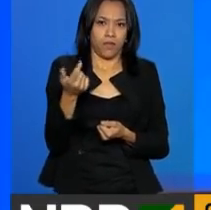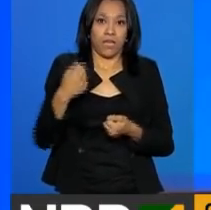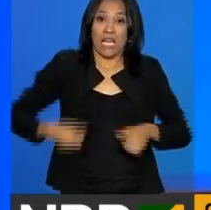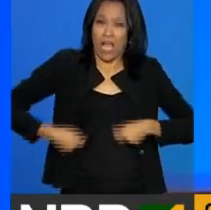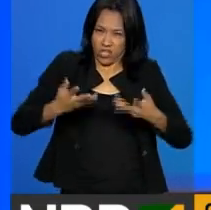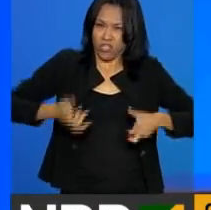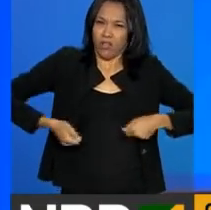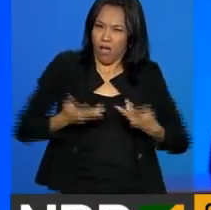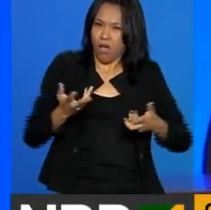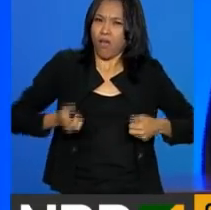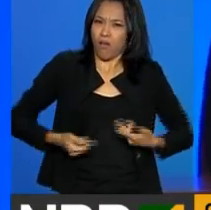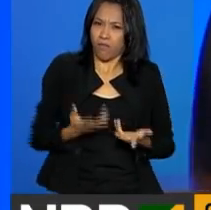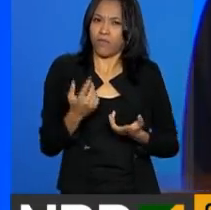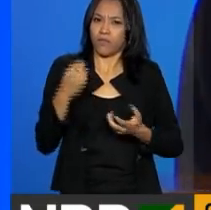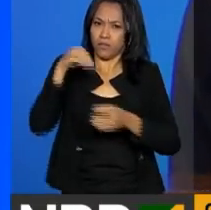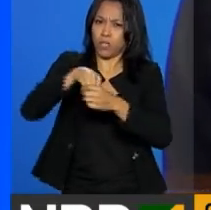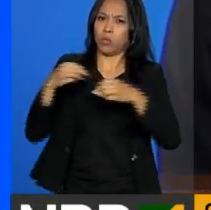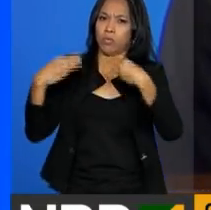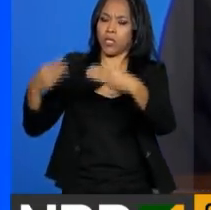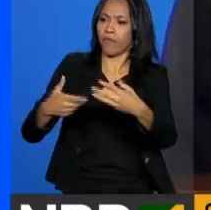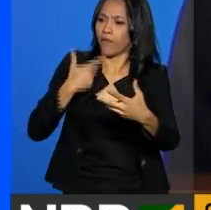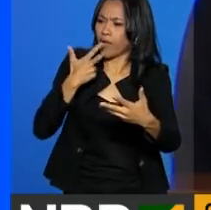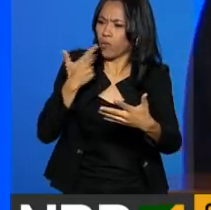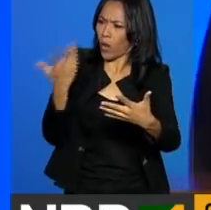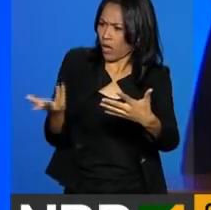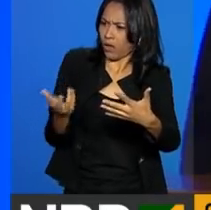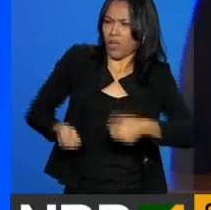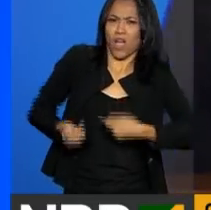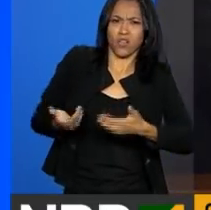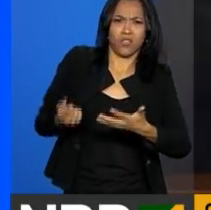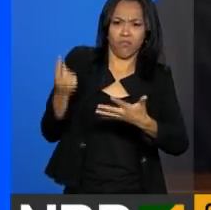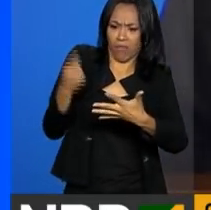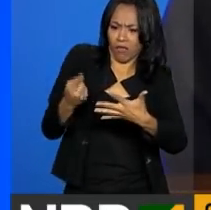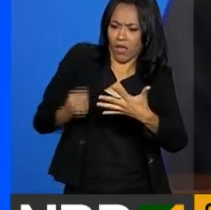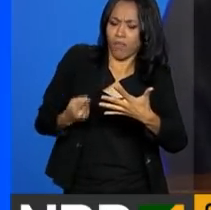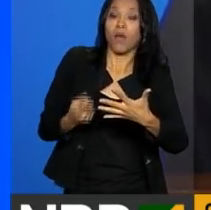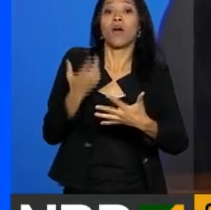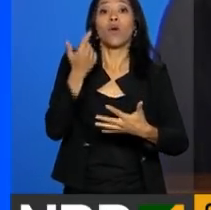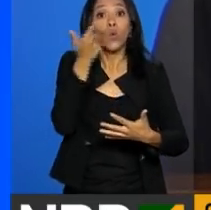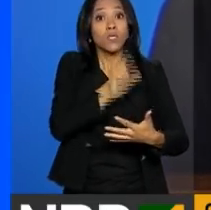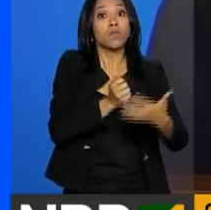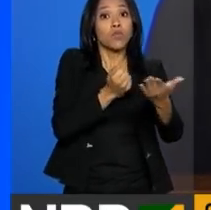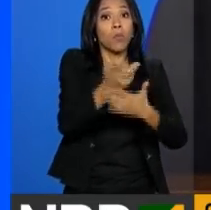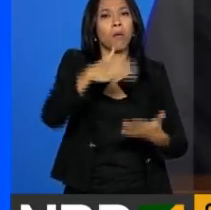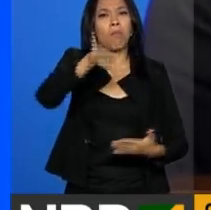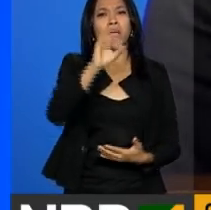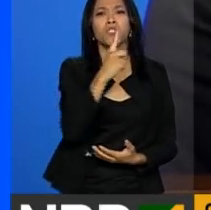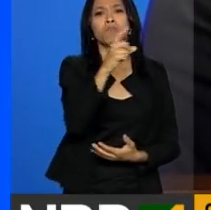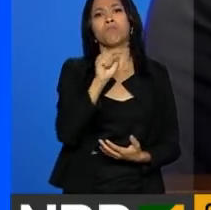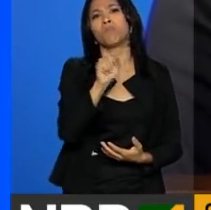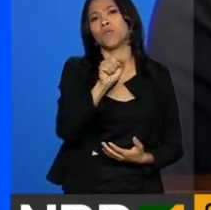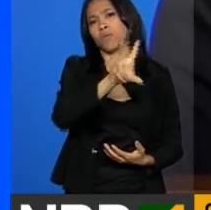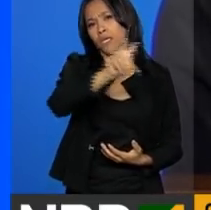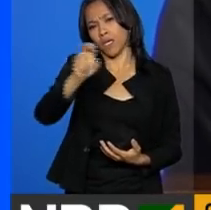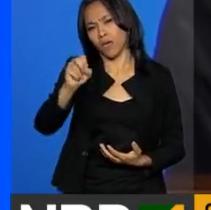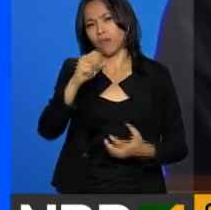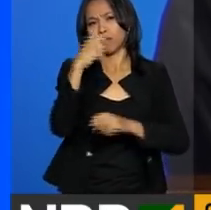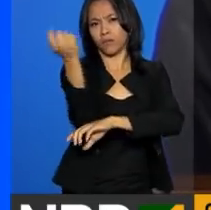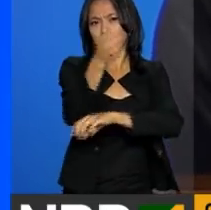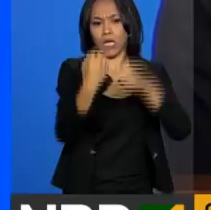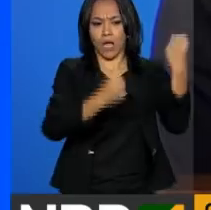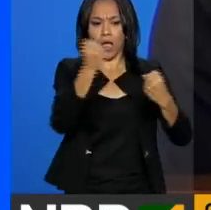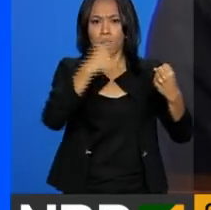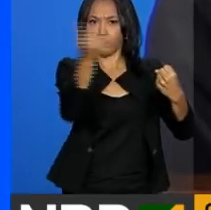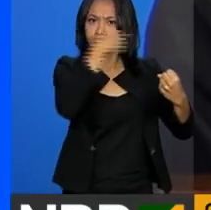se verificavam lá no ministério e conseguimos comprar mais de mil e 500 ambulâncias mais de 10 mil é o gabinete o novo